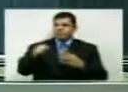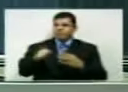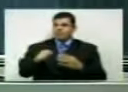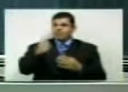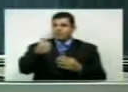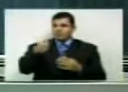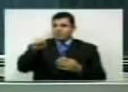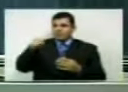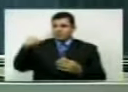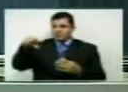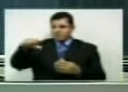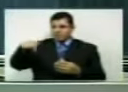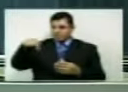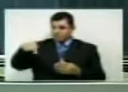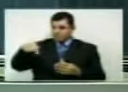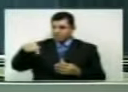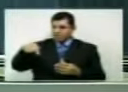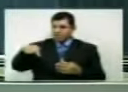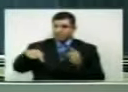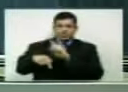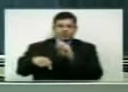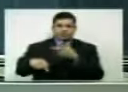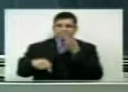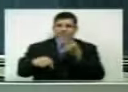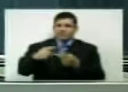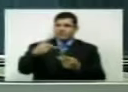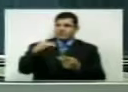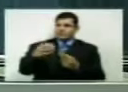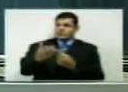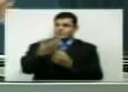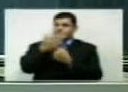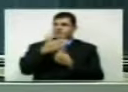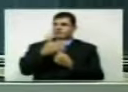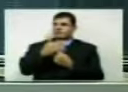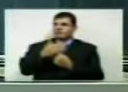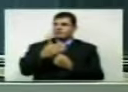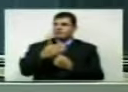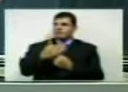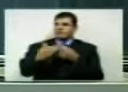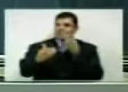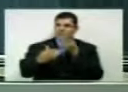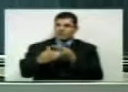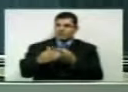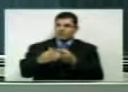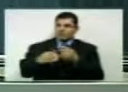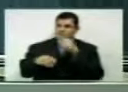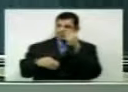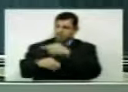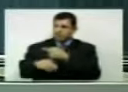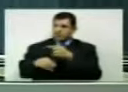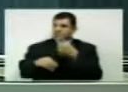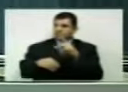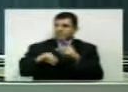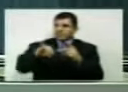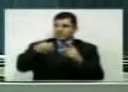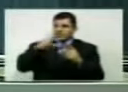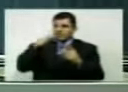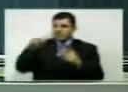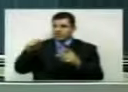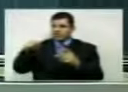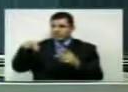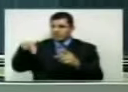em 1887, não foi o Partido Conservador que o bajulava nos parlamentos. Foi Joaquim Nabuco